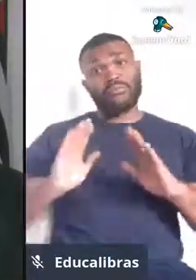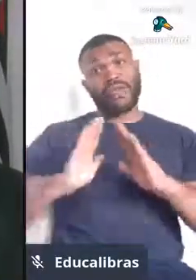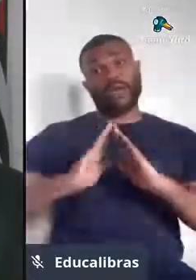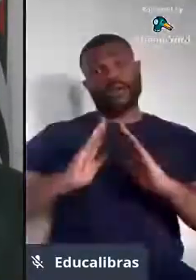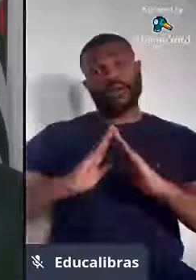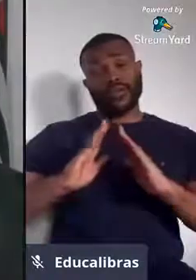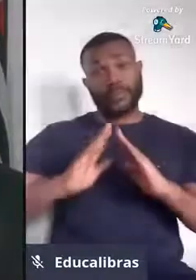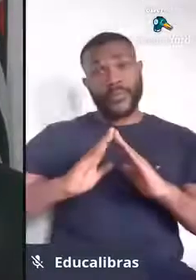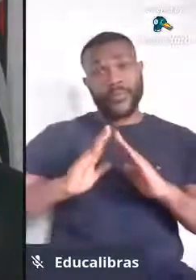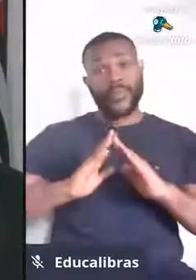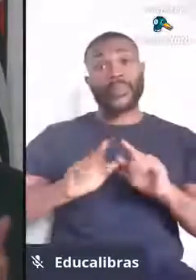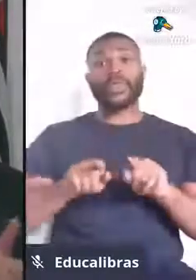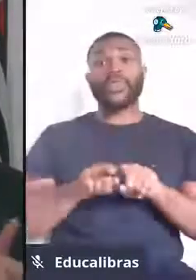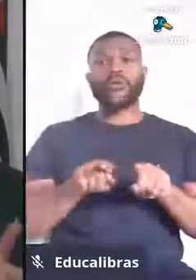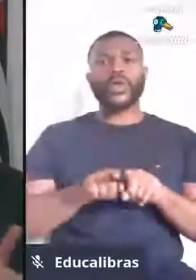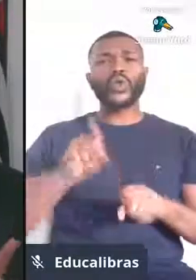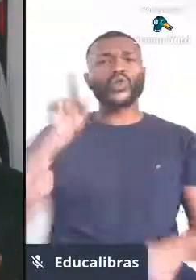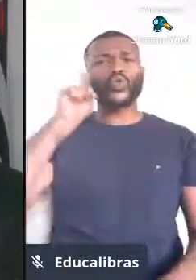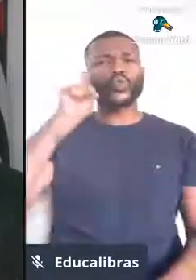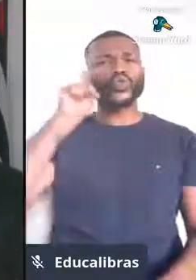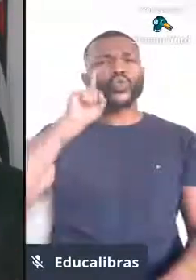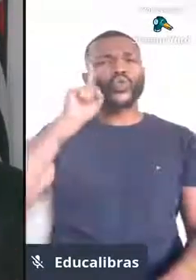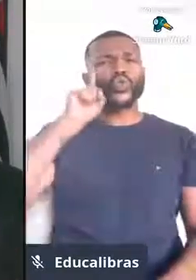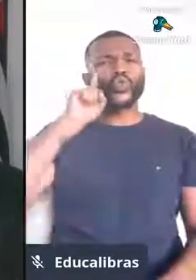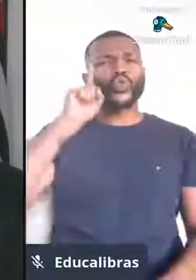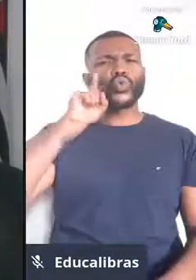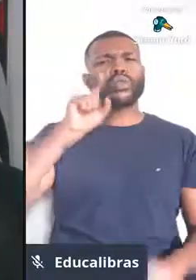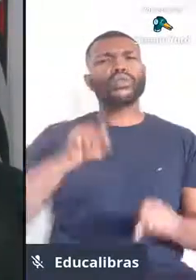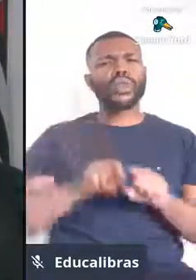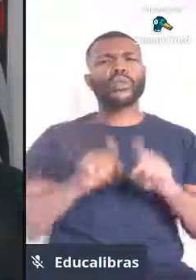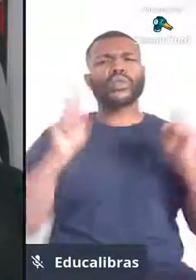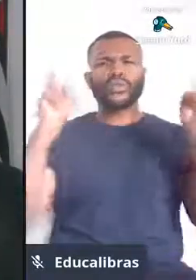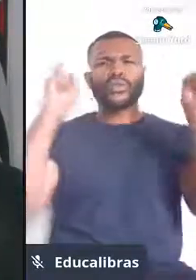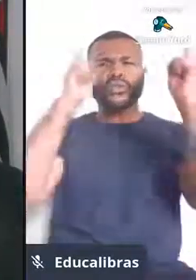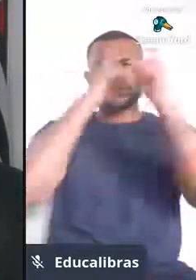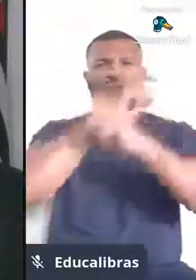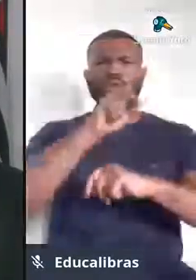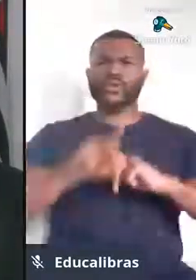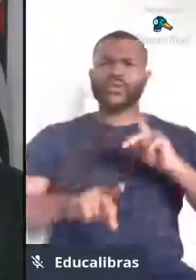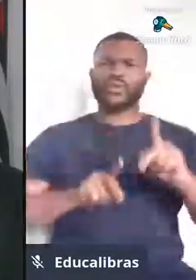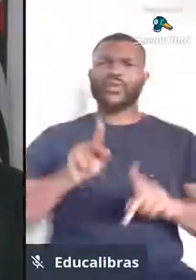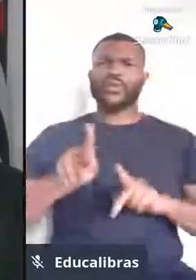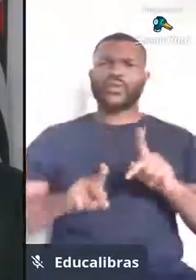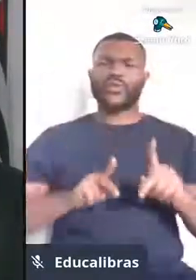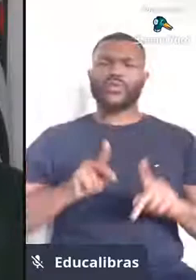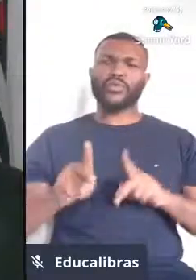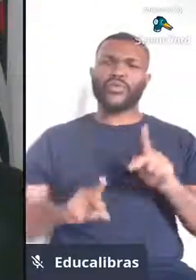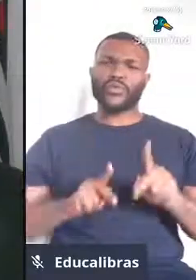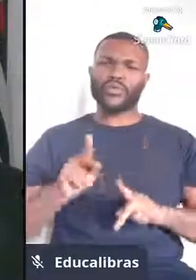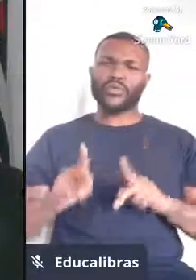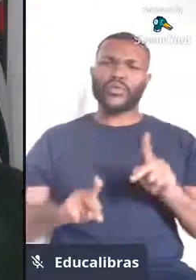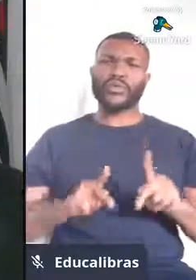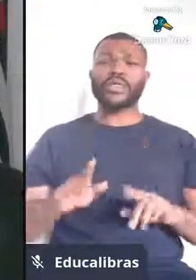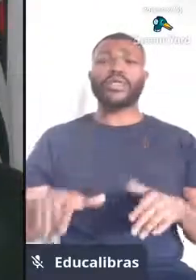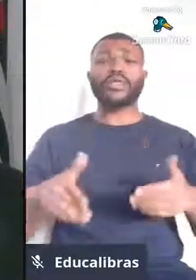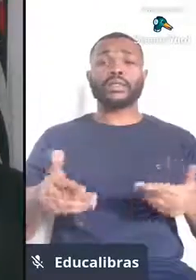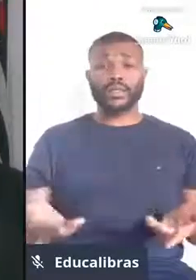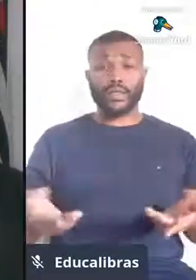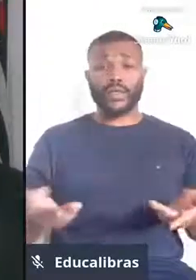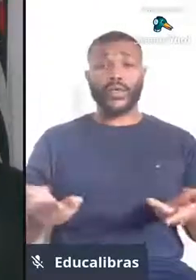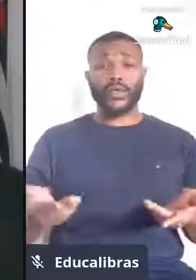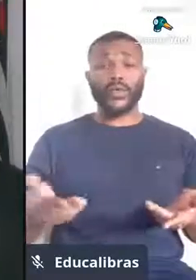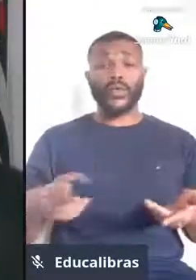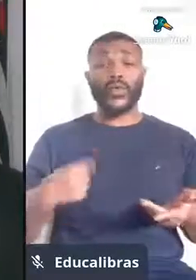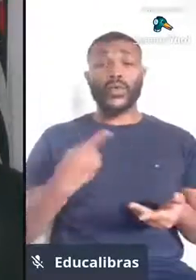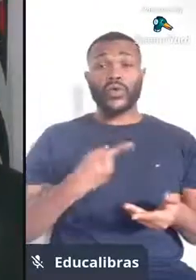dia a dia também tem sido difícil para a população, né? Então, não ataca a nossa rotina,